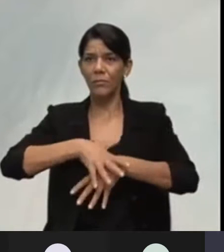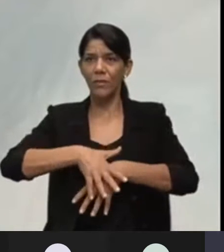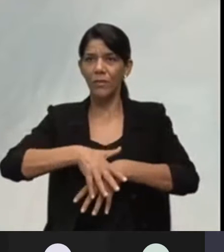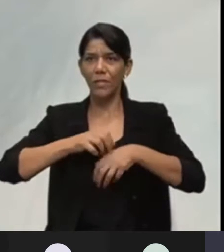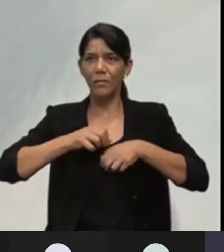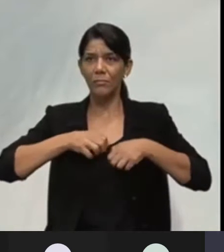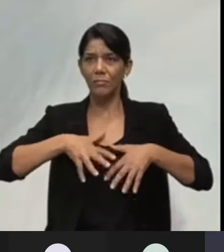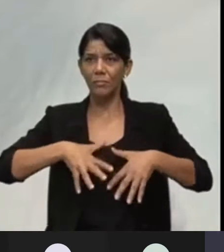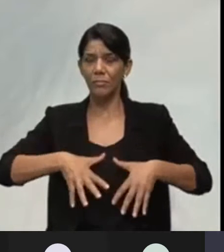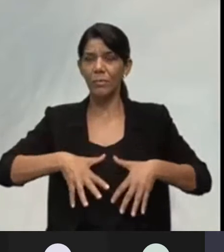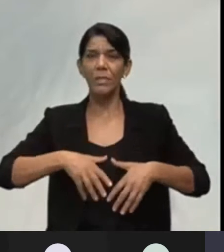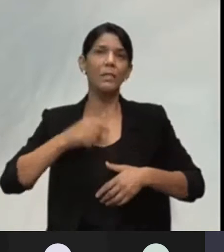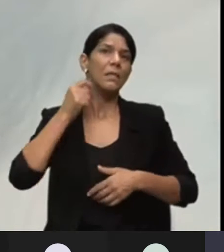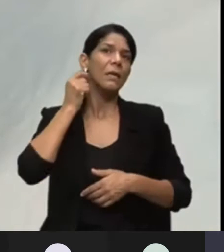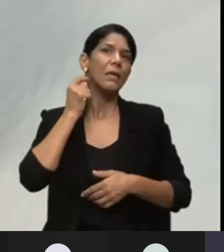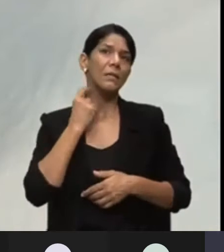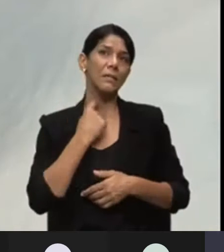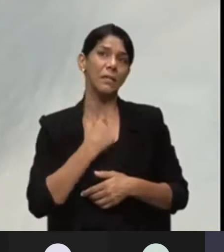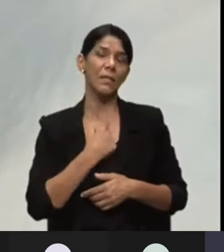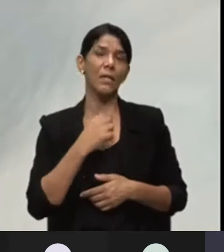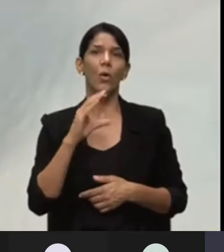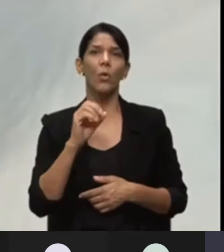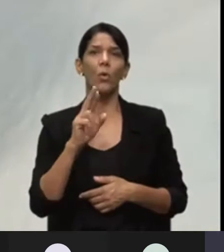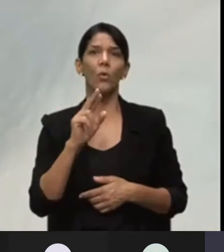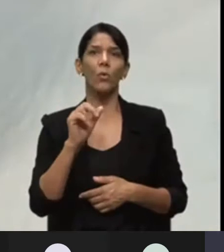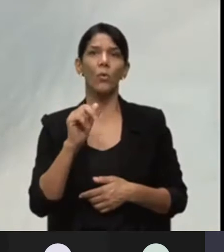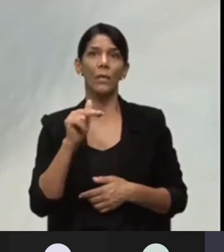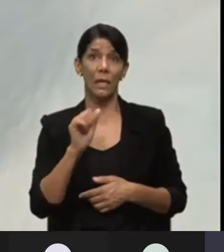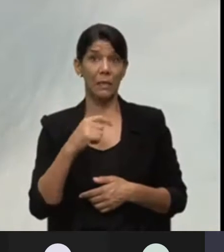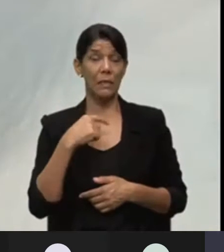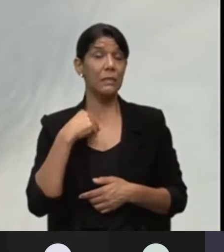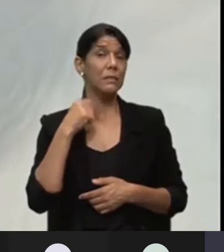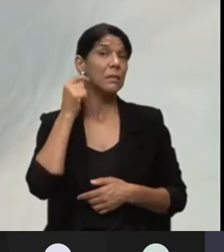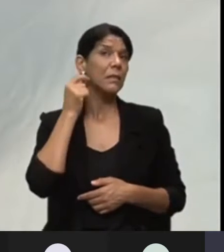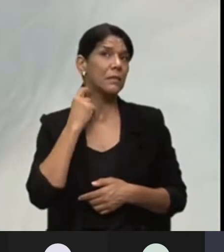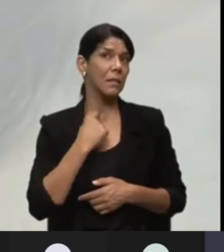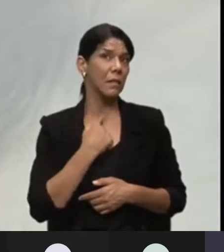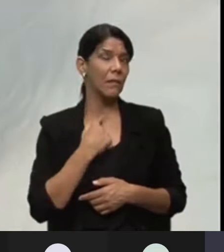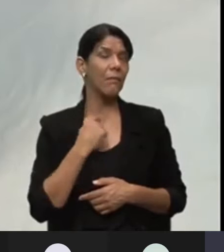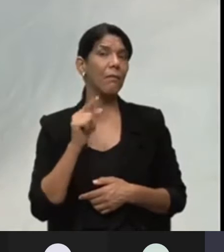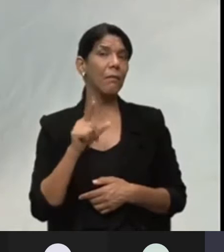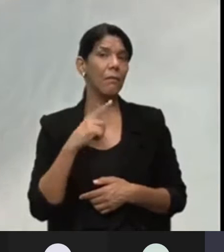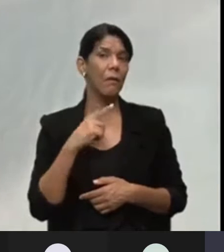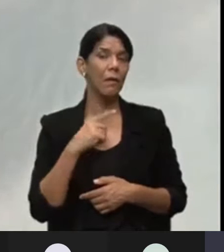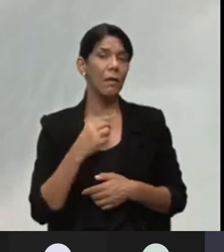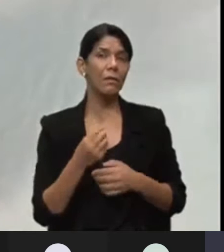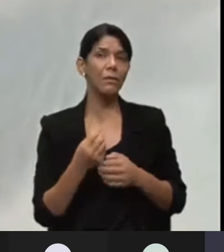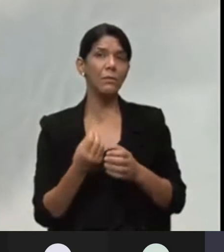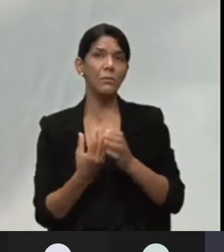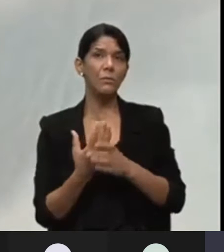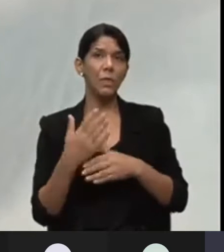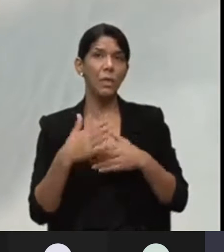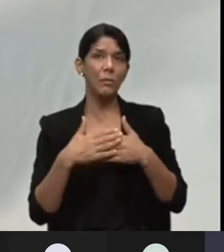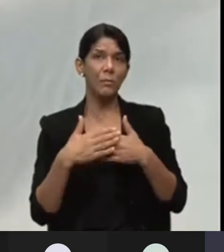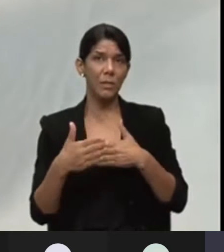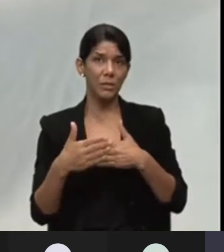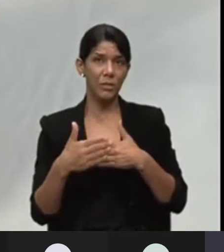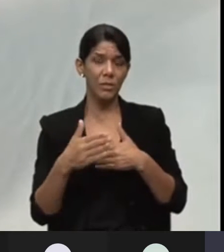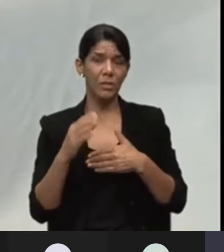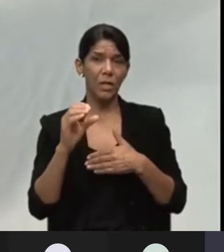irrigado pelas veias e artérias coronárias. Essas artérias coronárias, elas surgem a partir